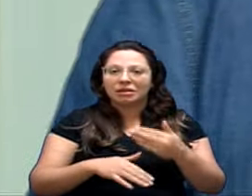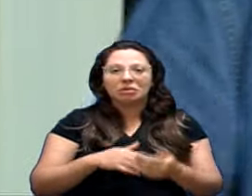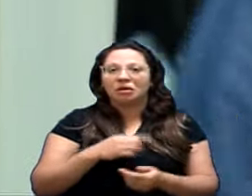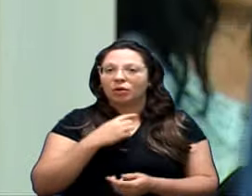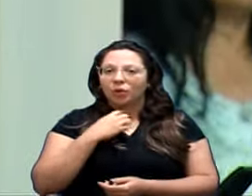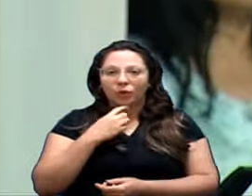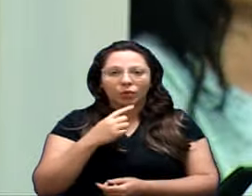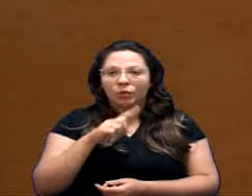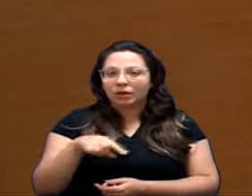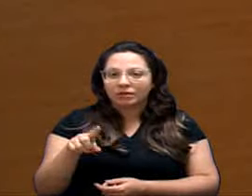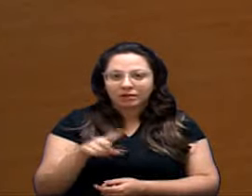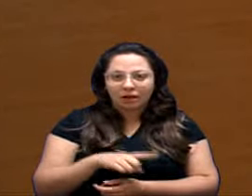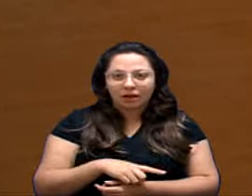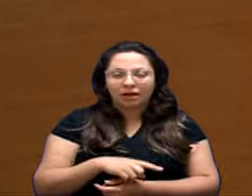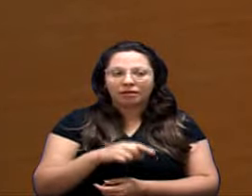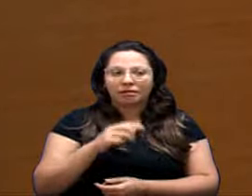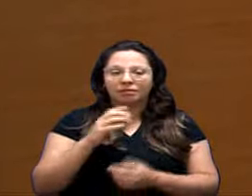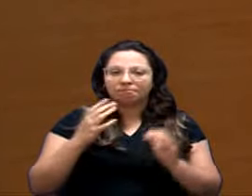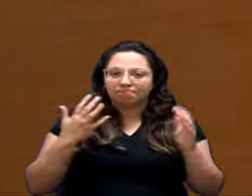decreto